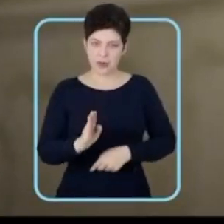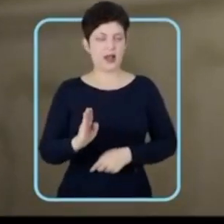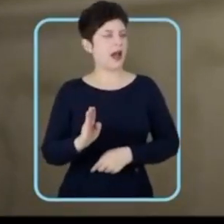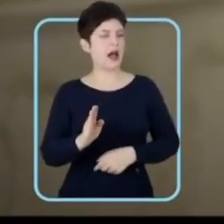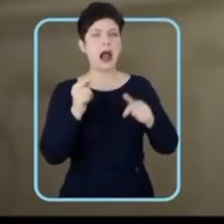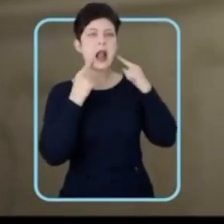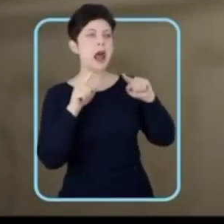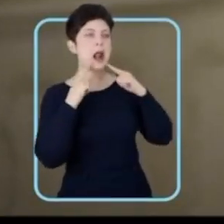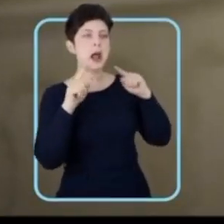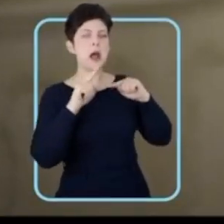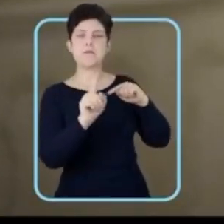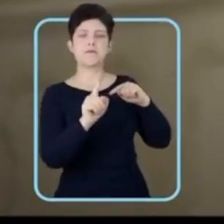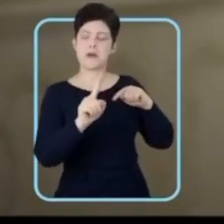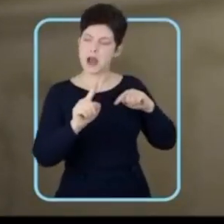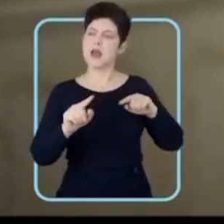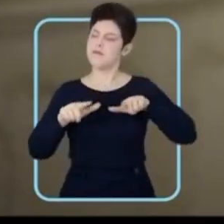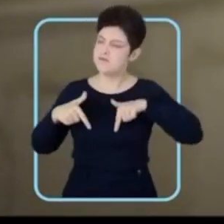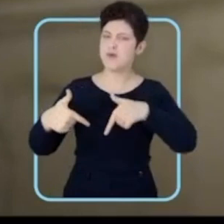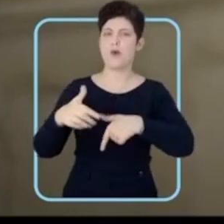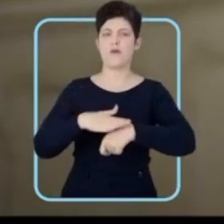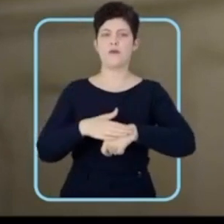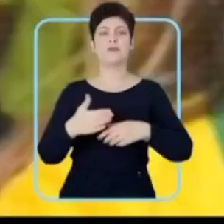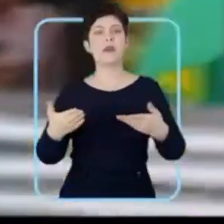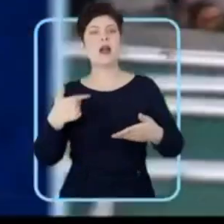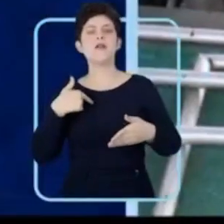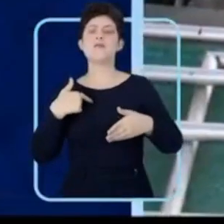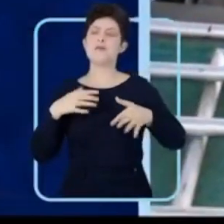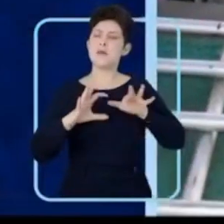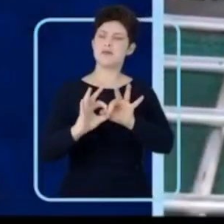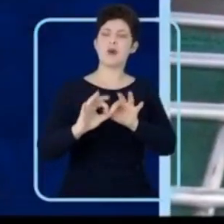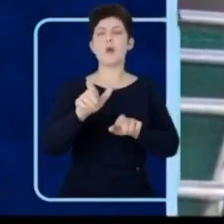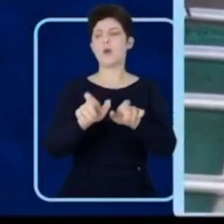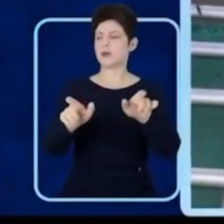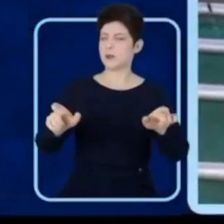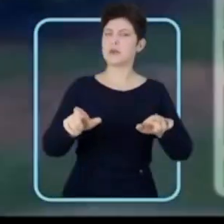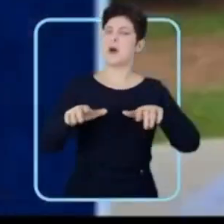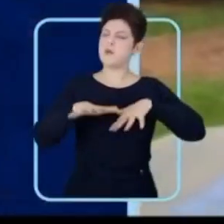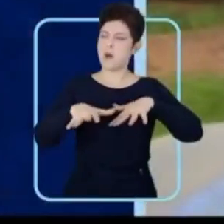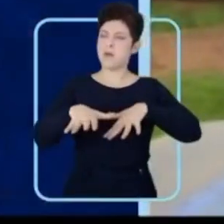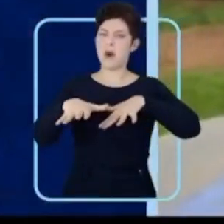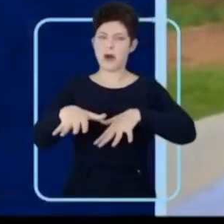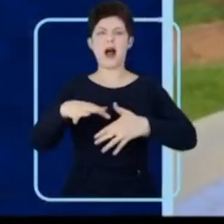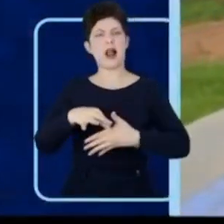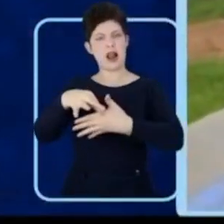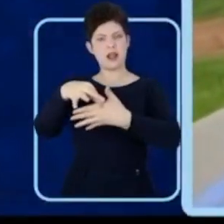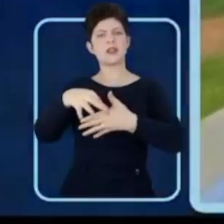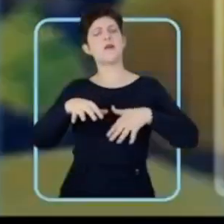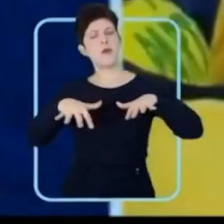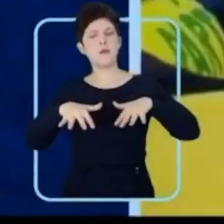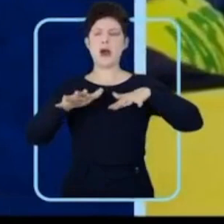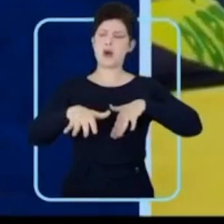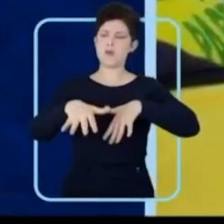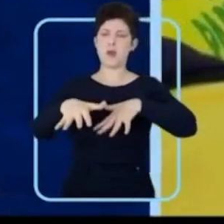resolvi sair da fila dos que reclamam e entrar na fila dos que fazem. E aí eu acabei me unindo com outras pessoas e me tornei uma das líderes